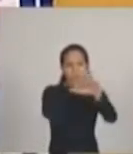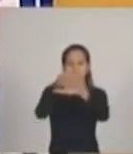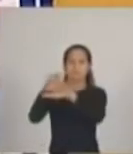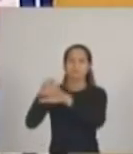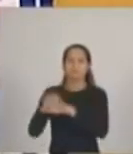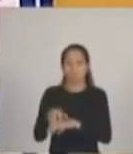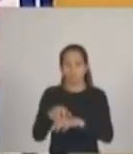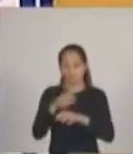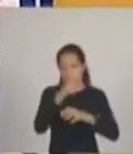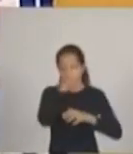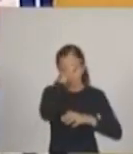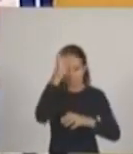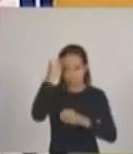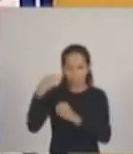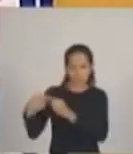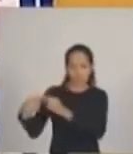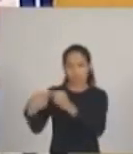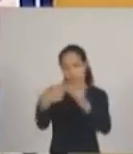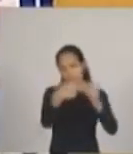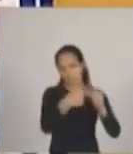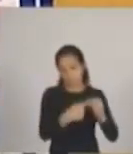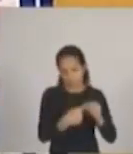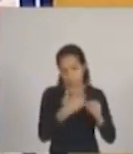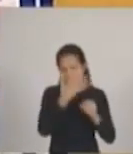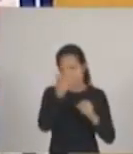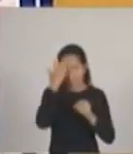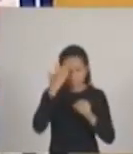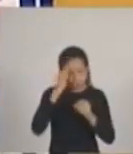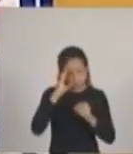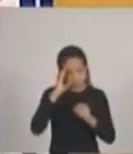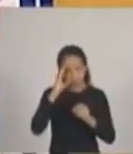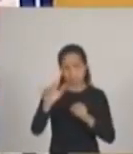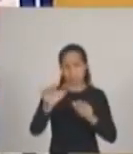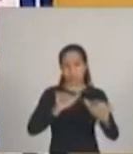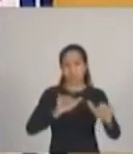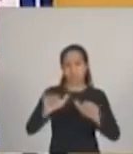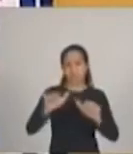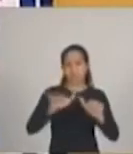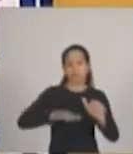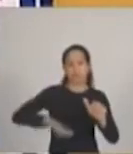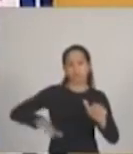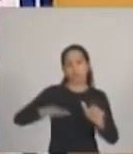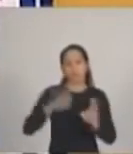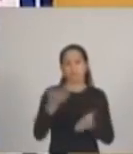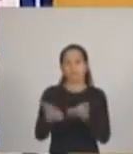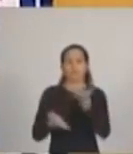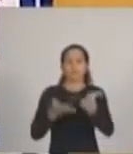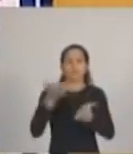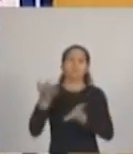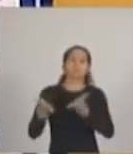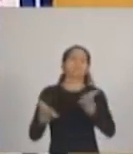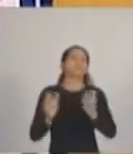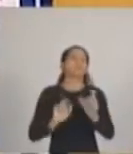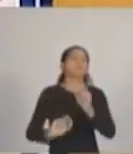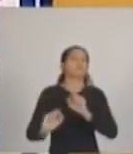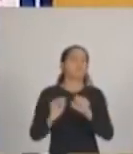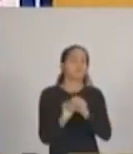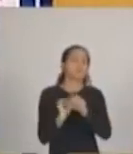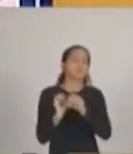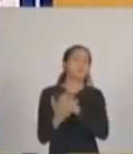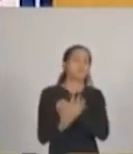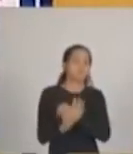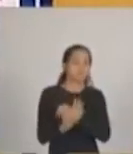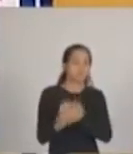do pessoal que está trabalhando diretamente com a questão do tratamento da Covid-19. E